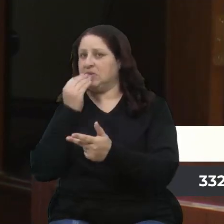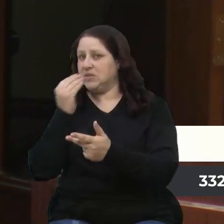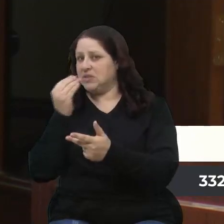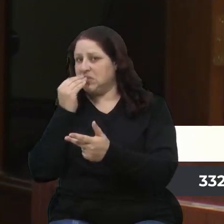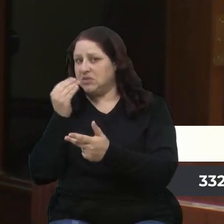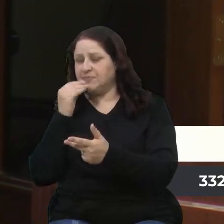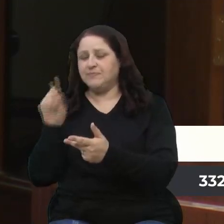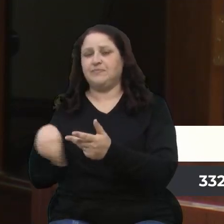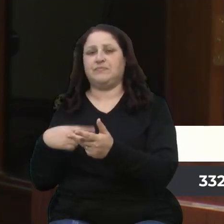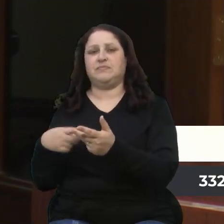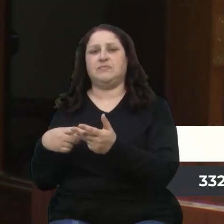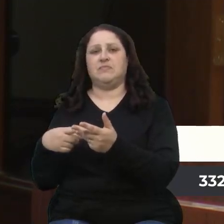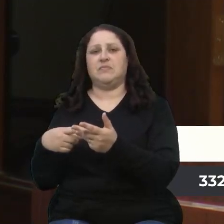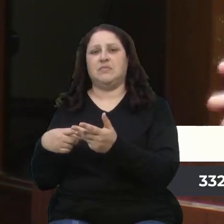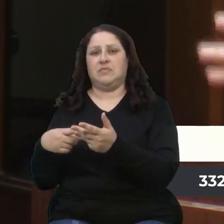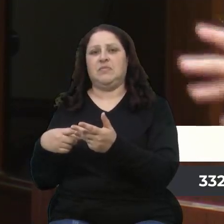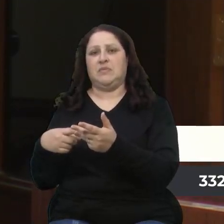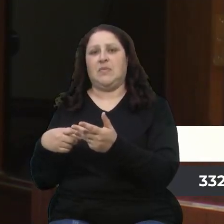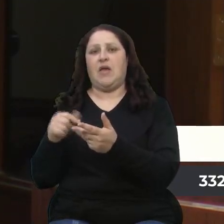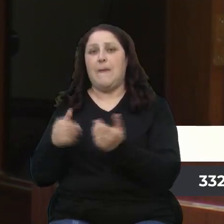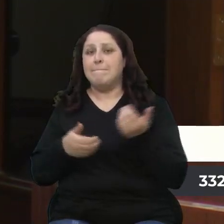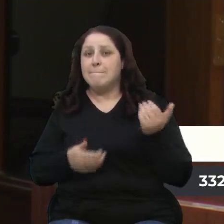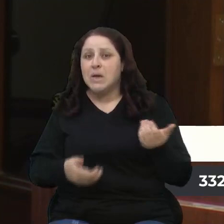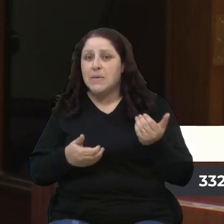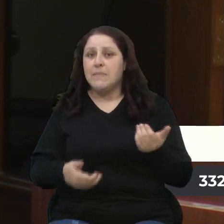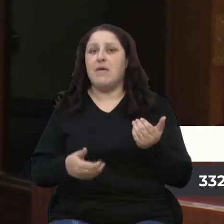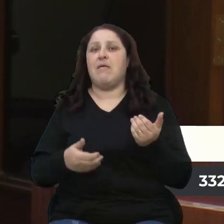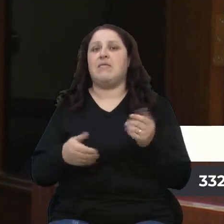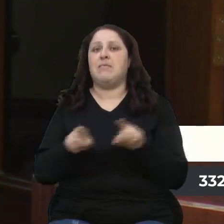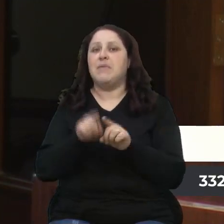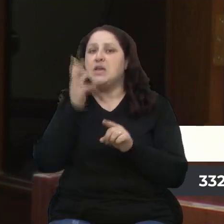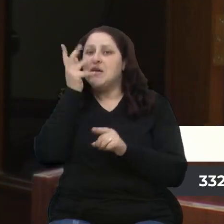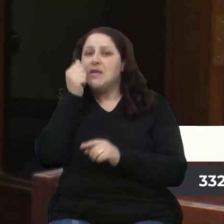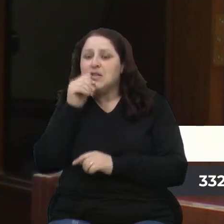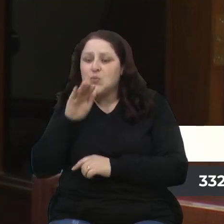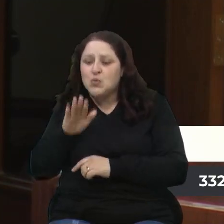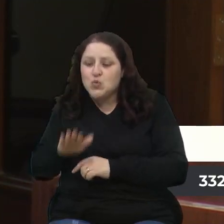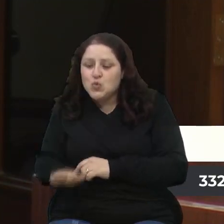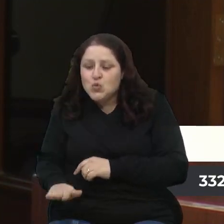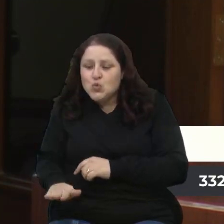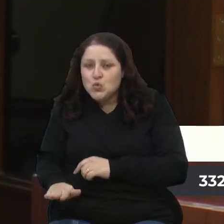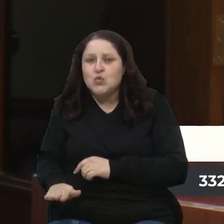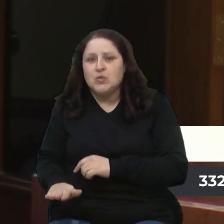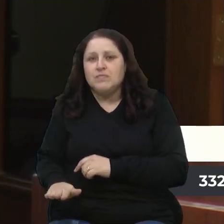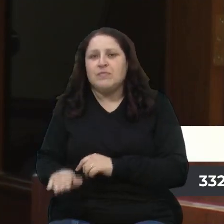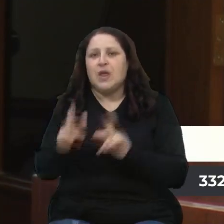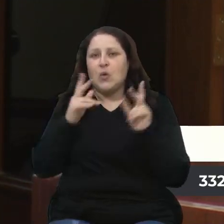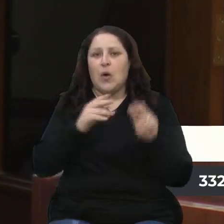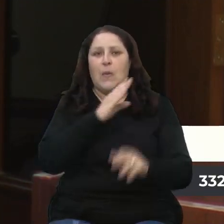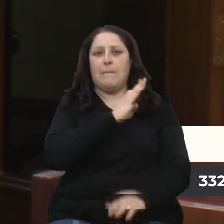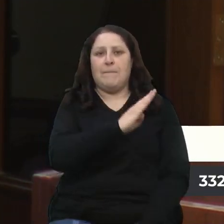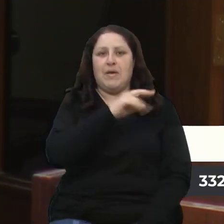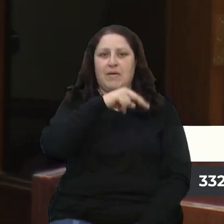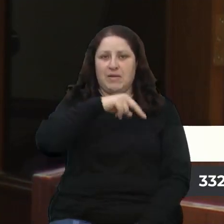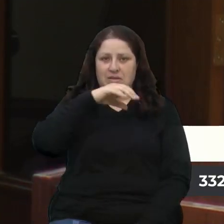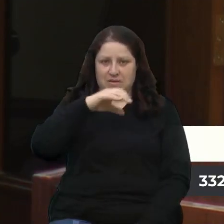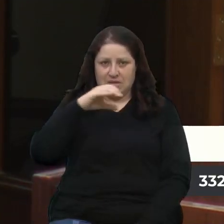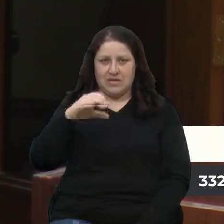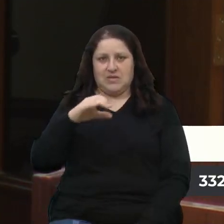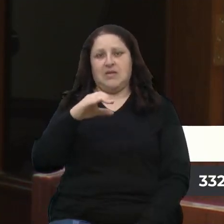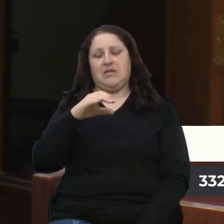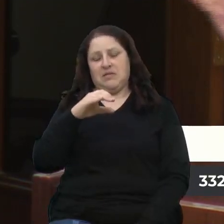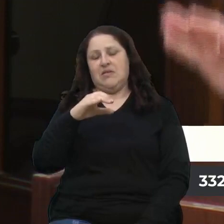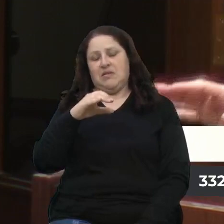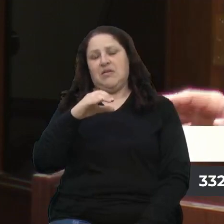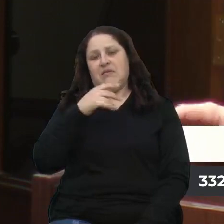alimentação, que os bebês e as crianças muito pequenas, como a BNCC estabelece na nomenclatura, tenham.